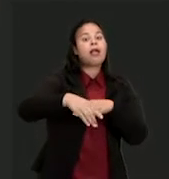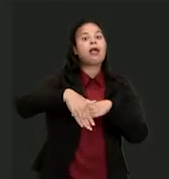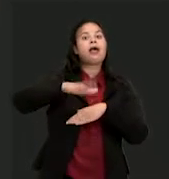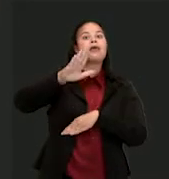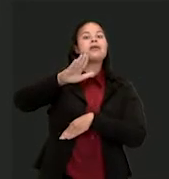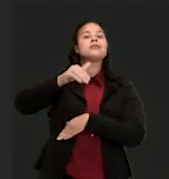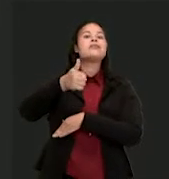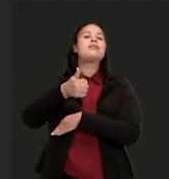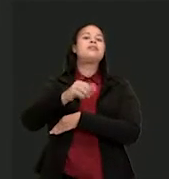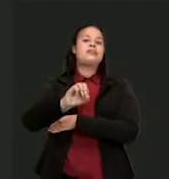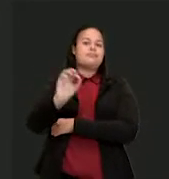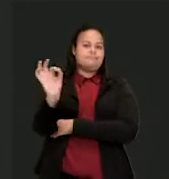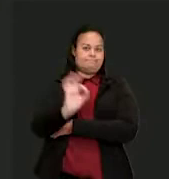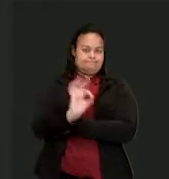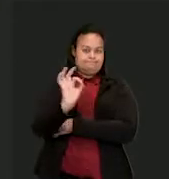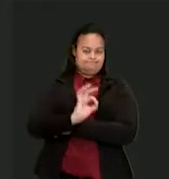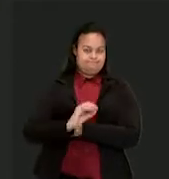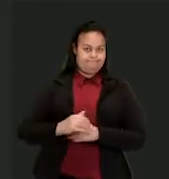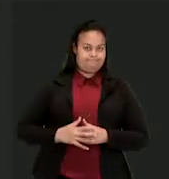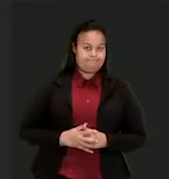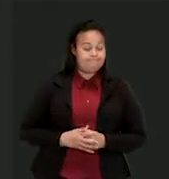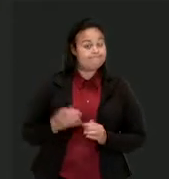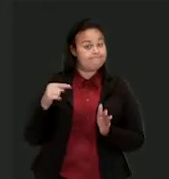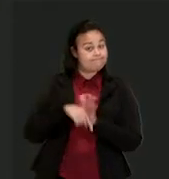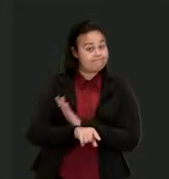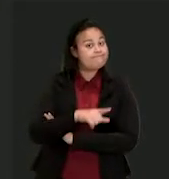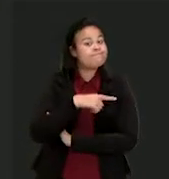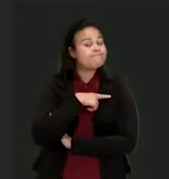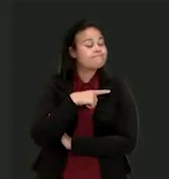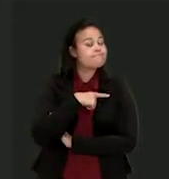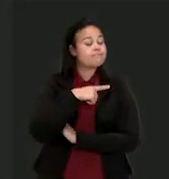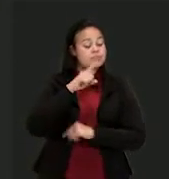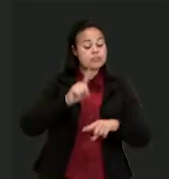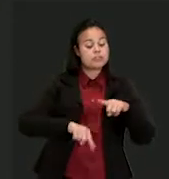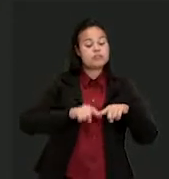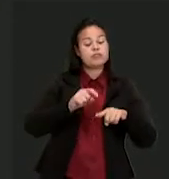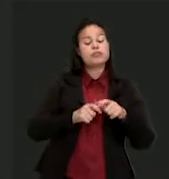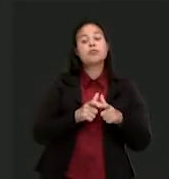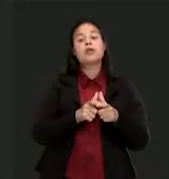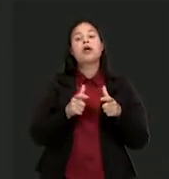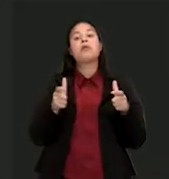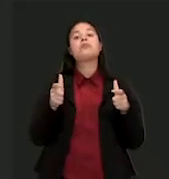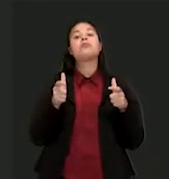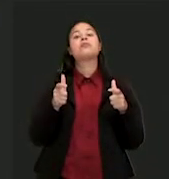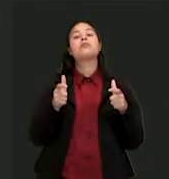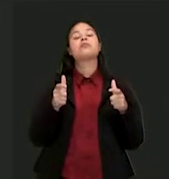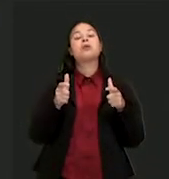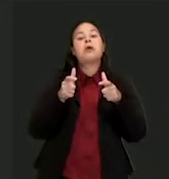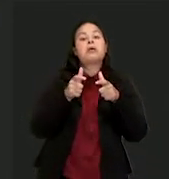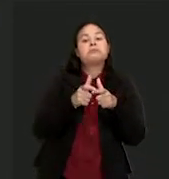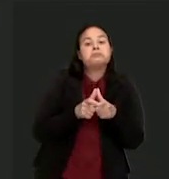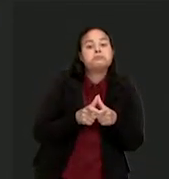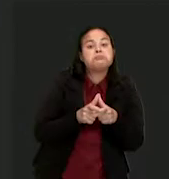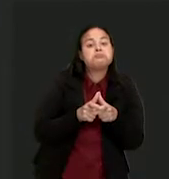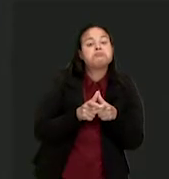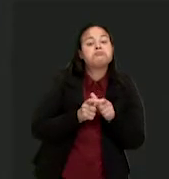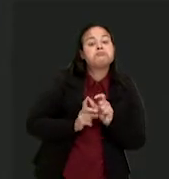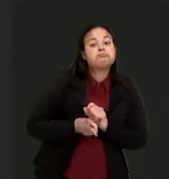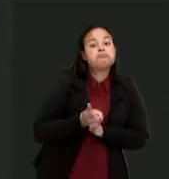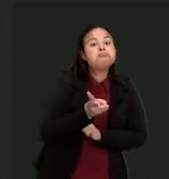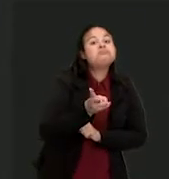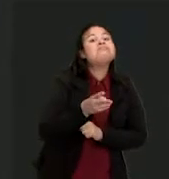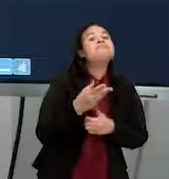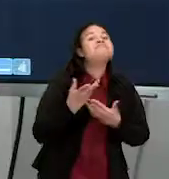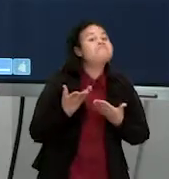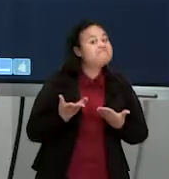de 10%. E aí vem a pergunta, o produto teve um aumento, diminuiu ou permaneceu com o